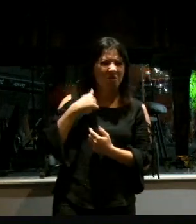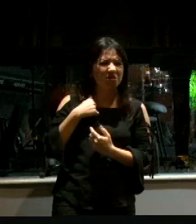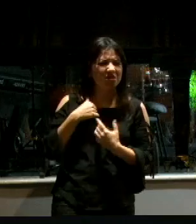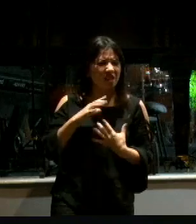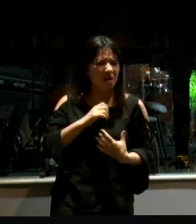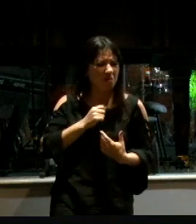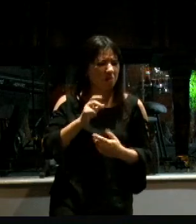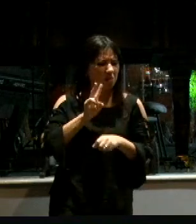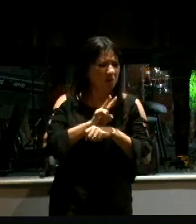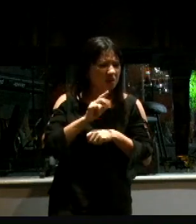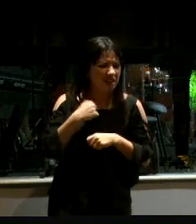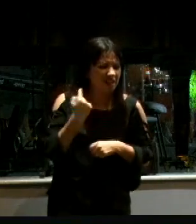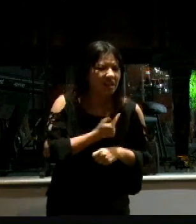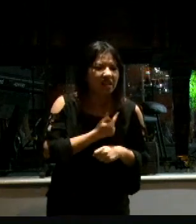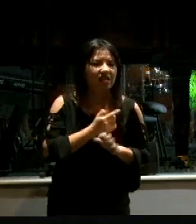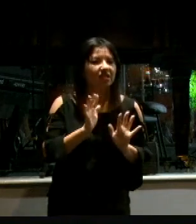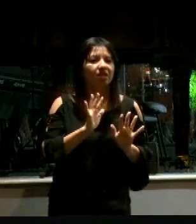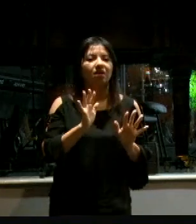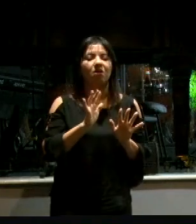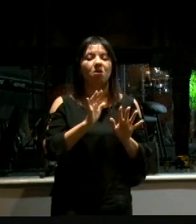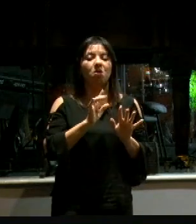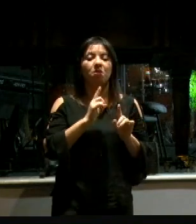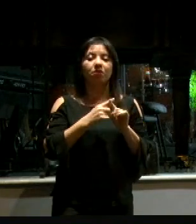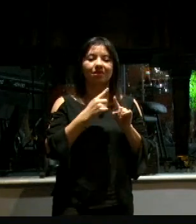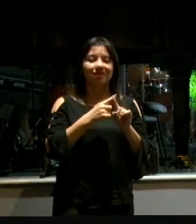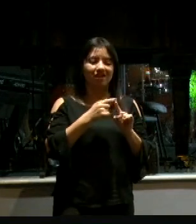tinham um coração de escravos.